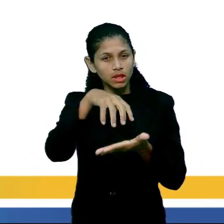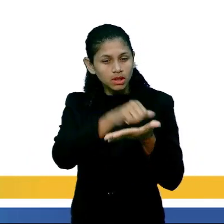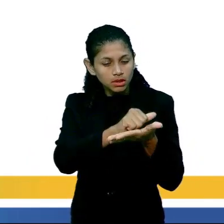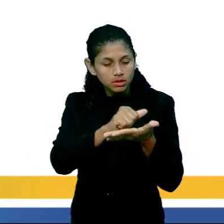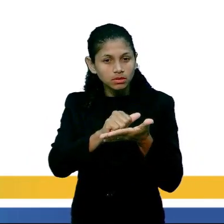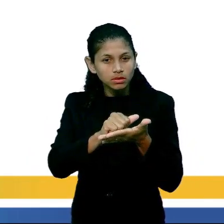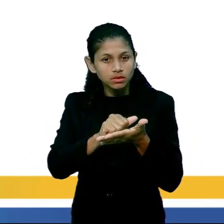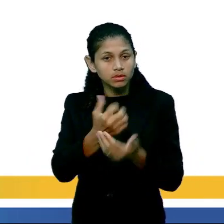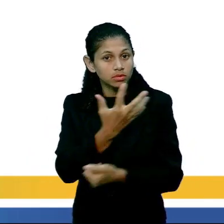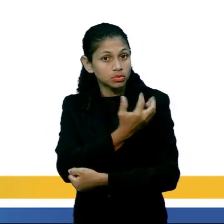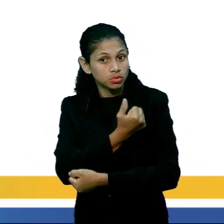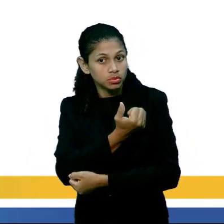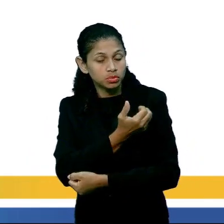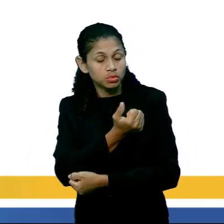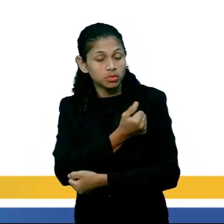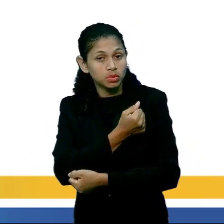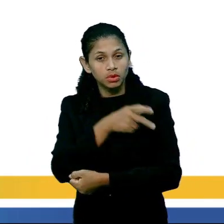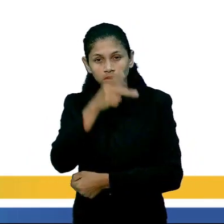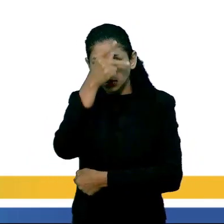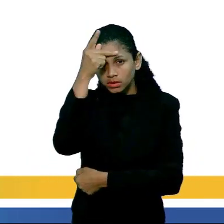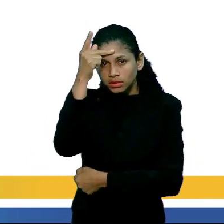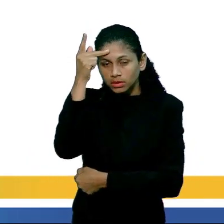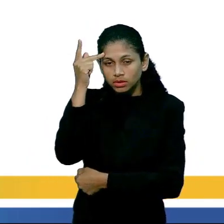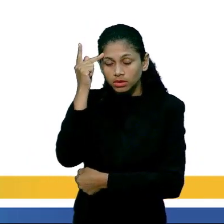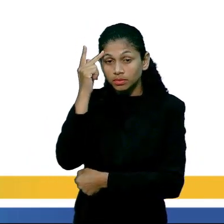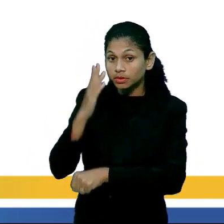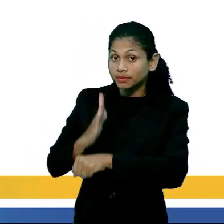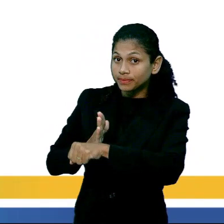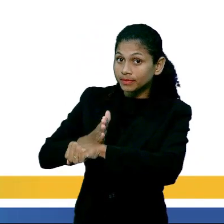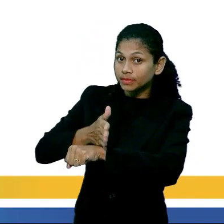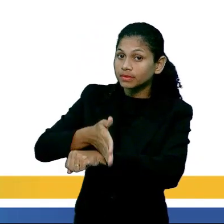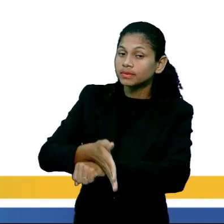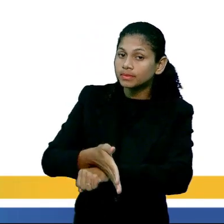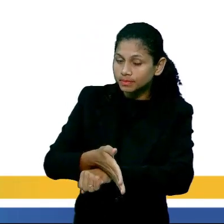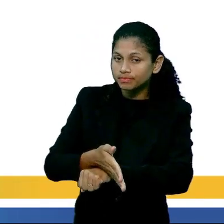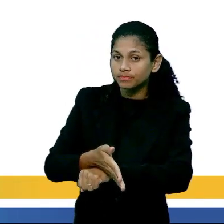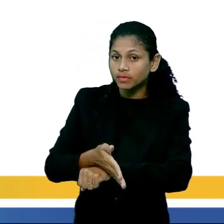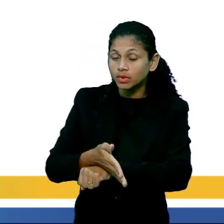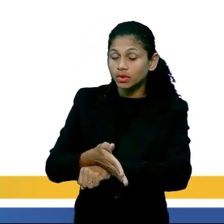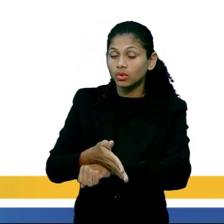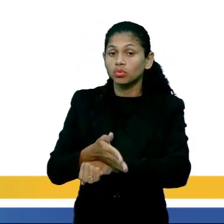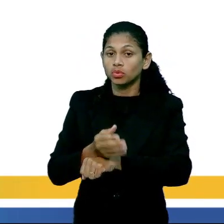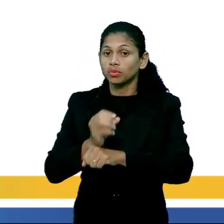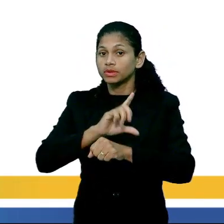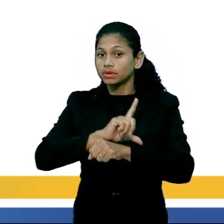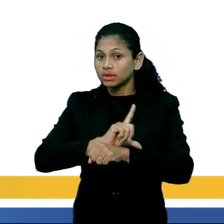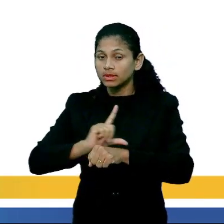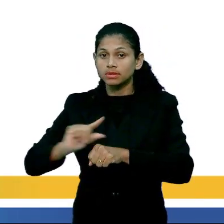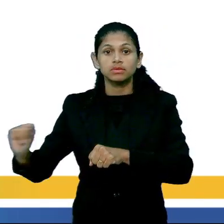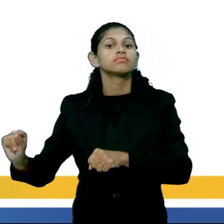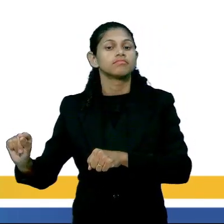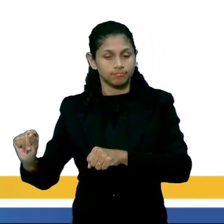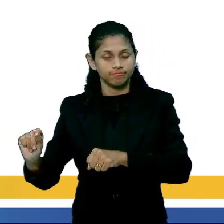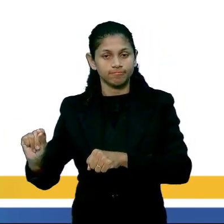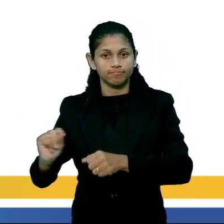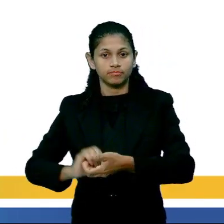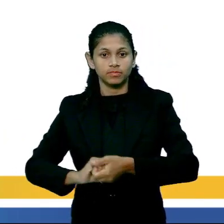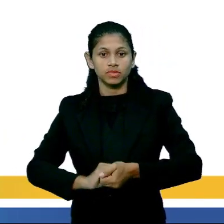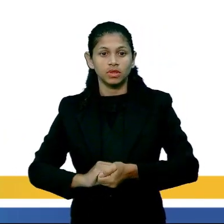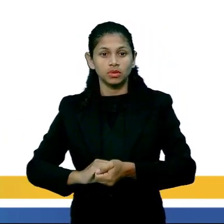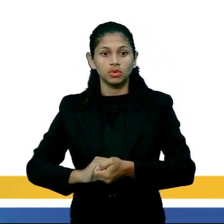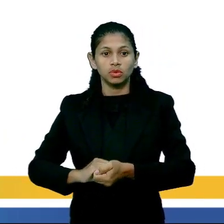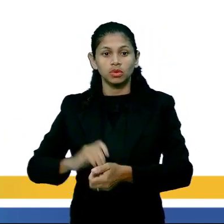pessoas que entram que entram quanto o número de pessoas que sai de um elevador